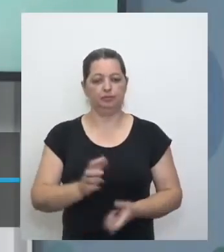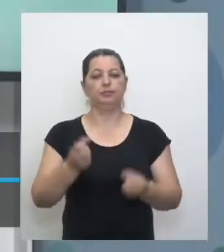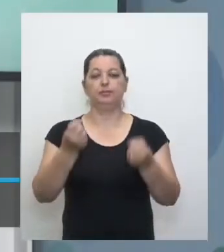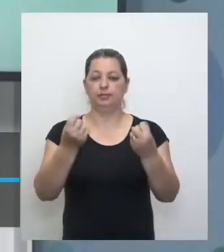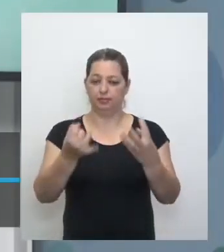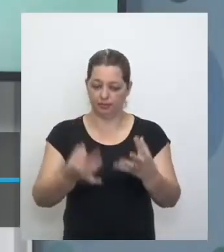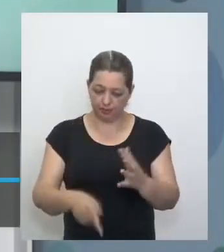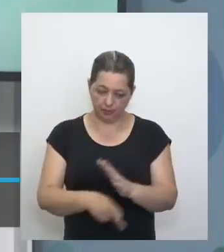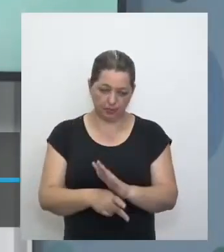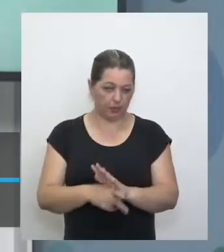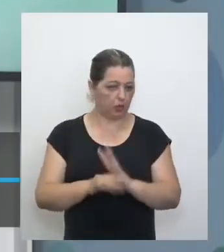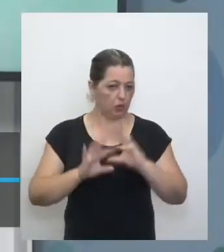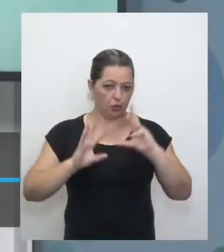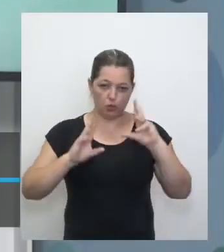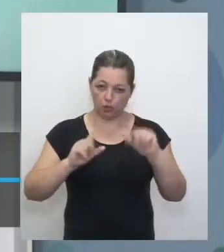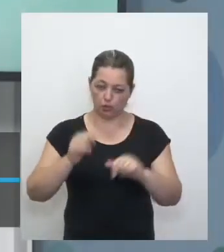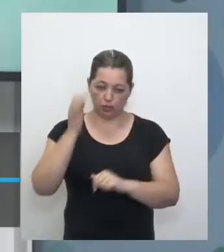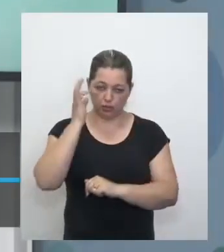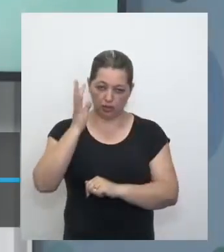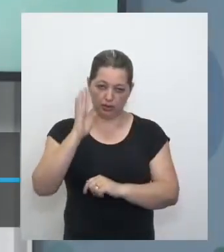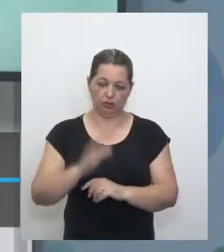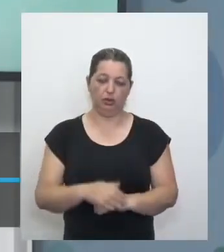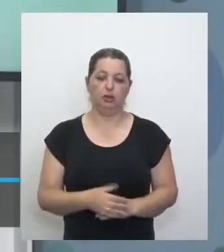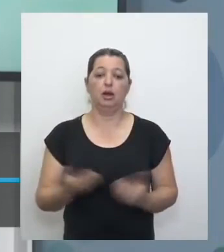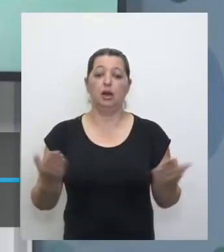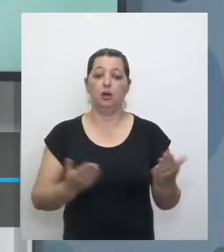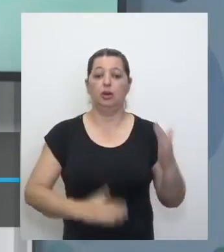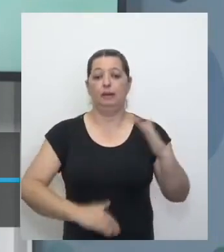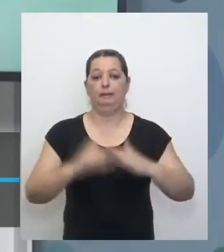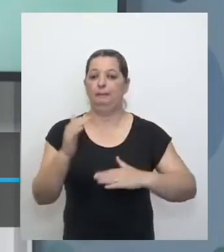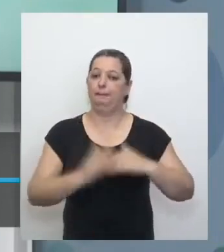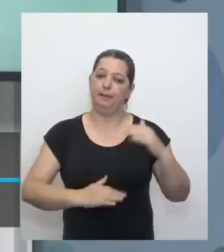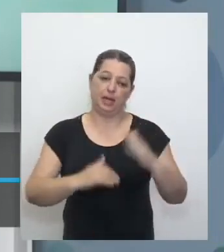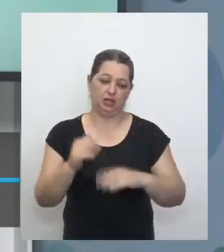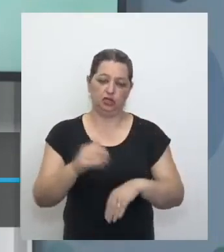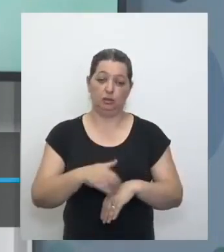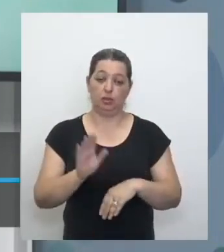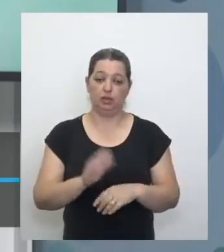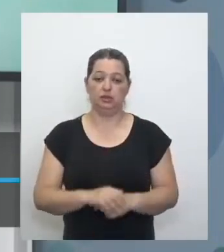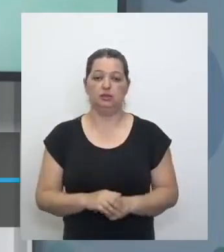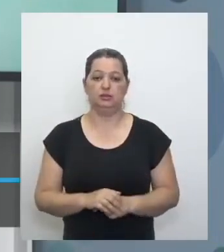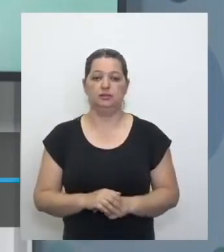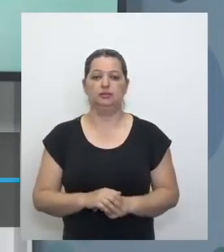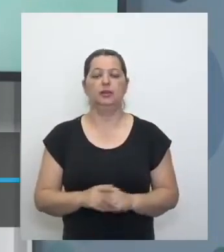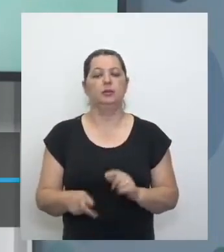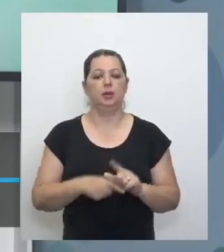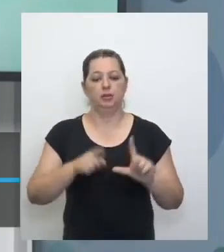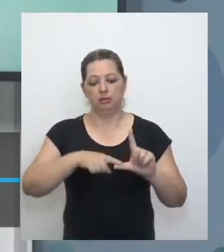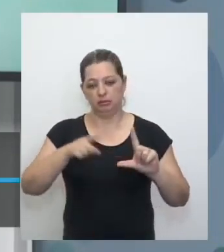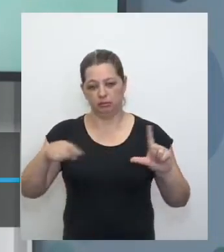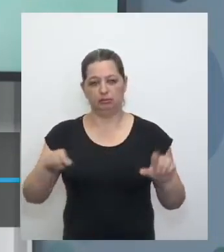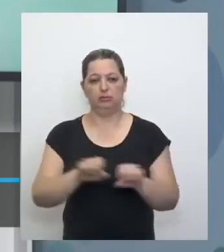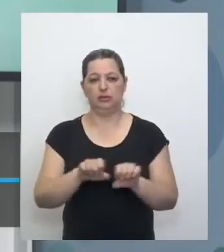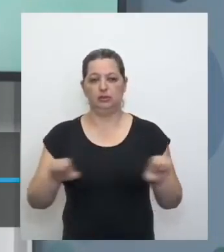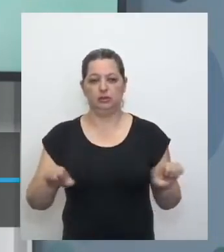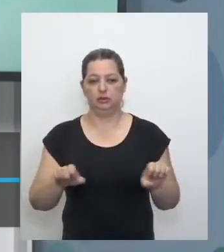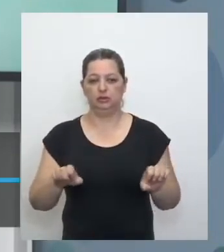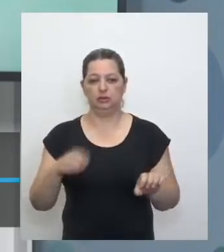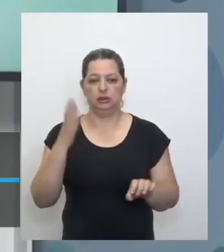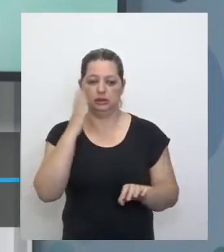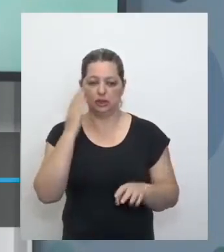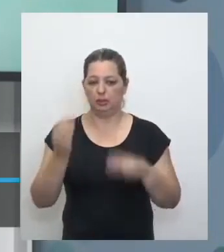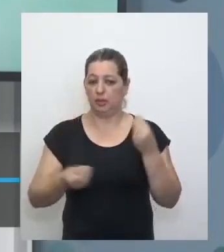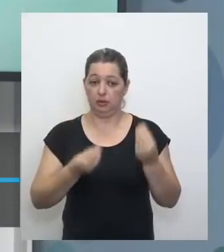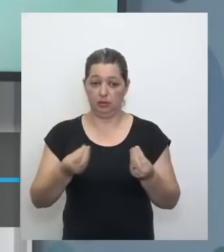parte teórica que eu tinha para falar hoje. Agora a gente só vai praticar mais, tá bom? Então, vou dar gráfico, vou dar equação e vou querer saber quando que é o